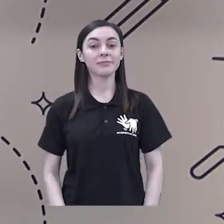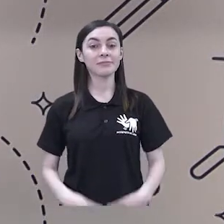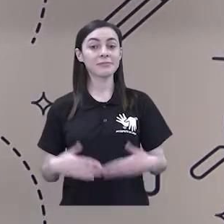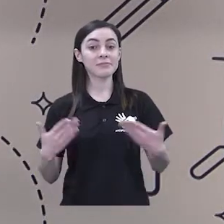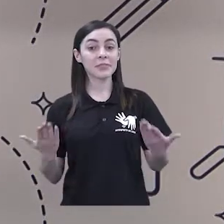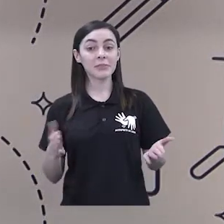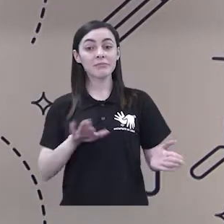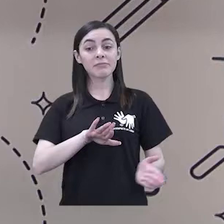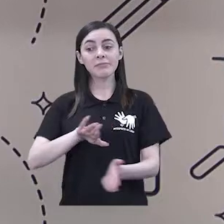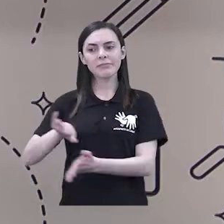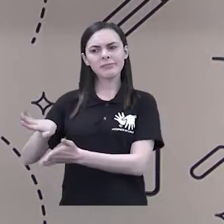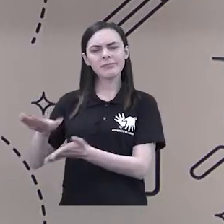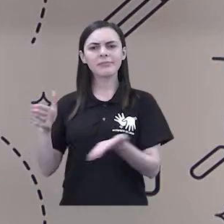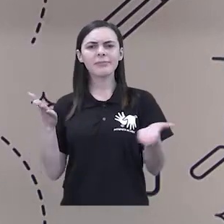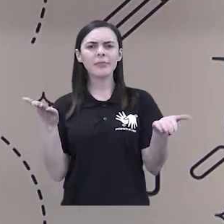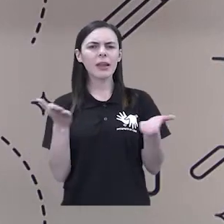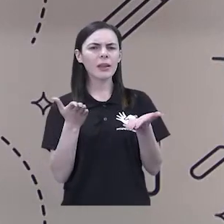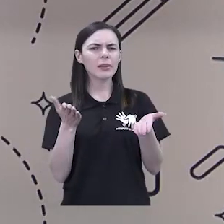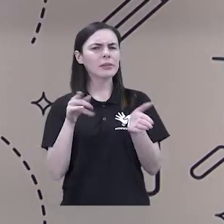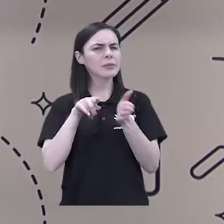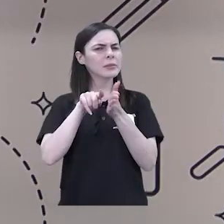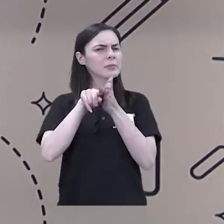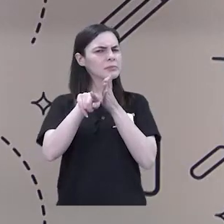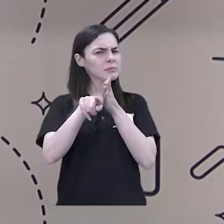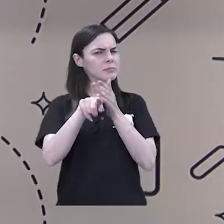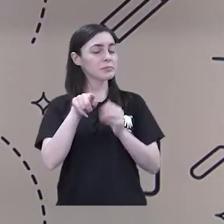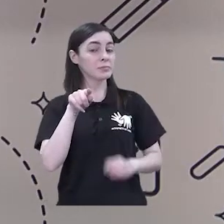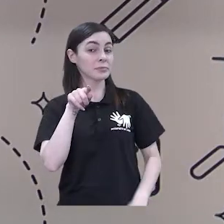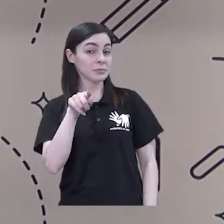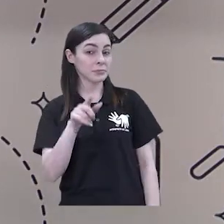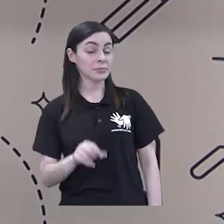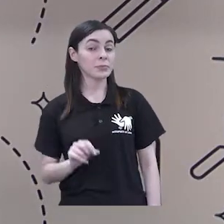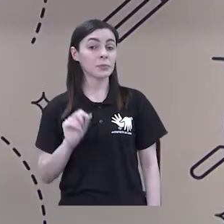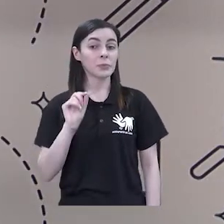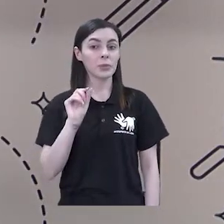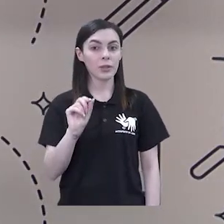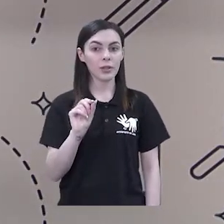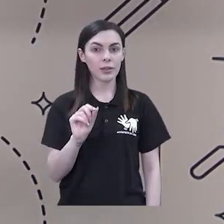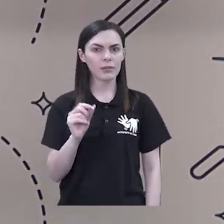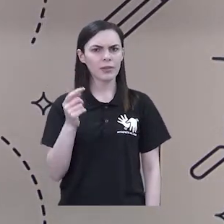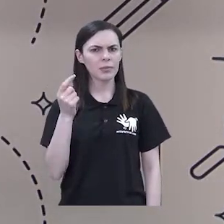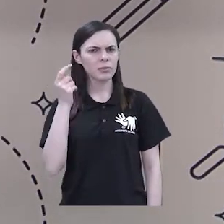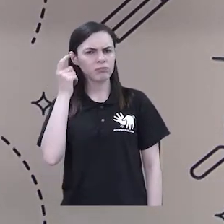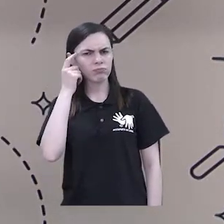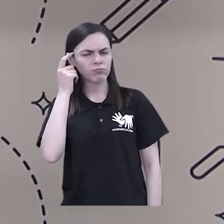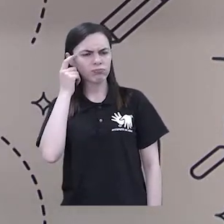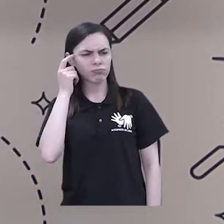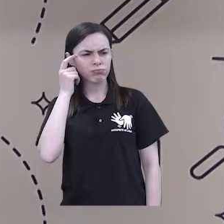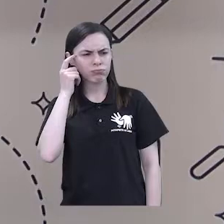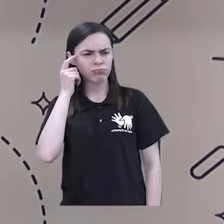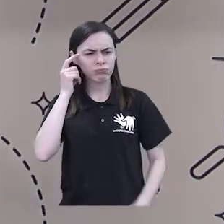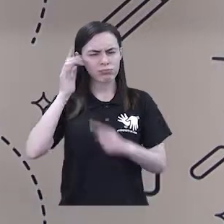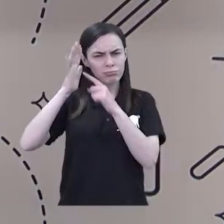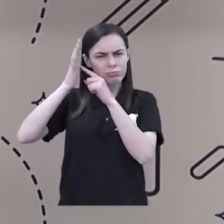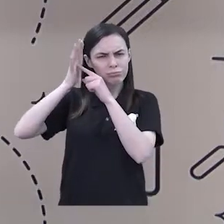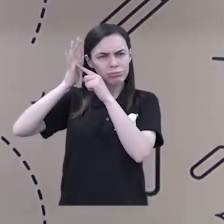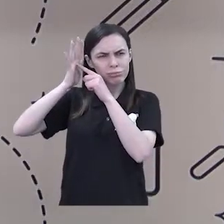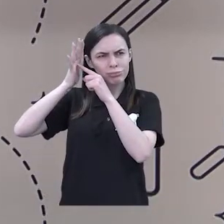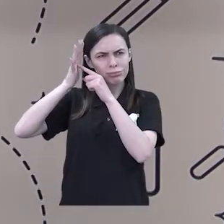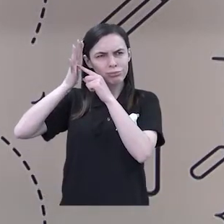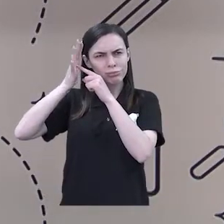Ótimo! E agora, deixa eu fazer uma pergunta para vocês. Vamos então aquecer os nossos motores